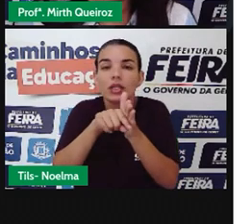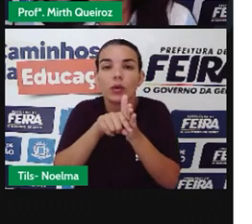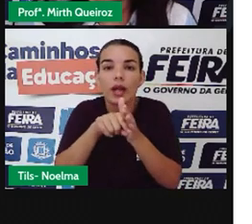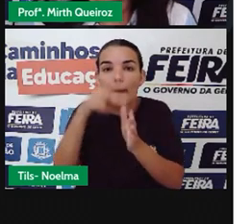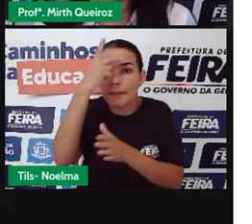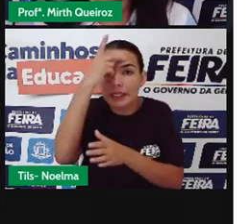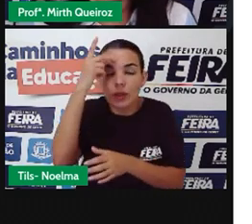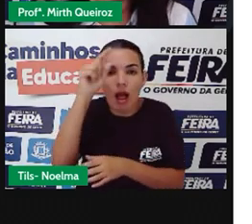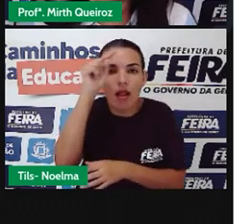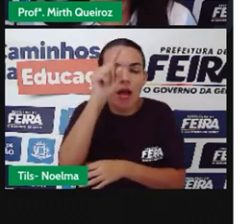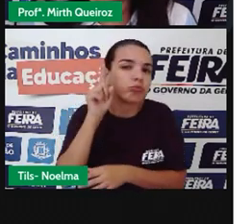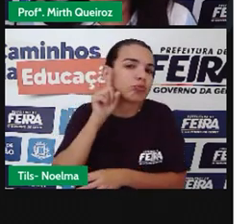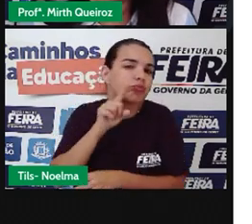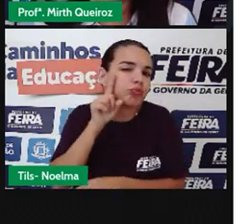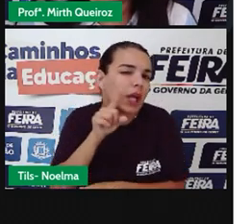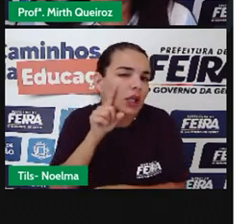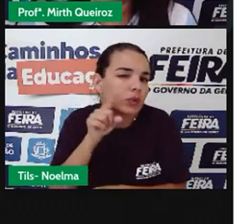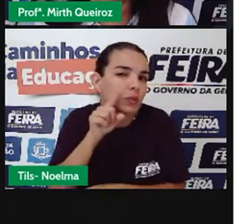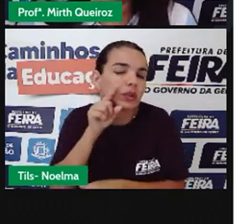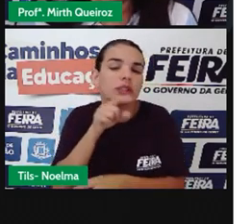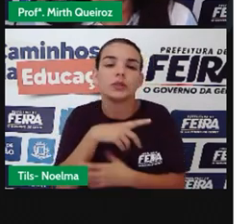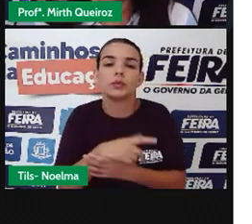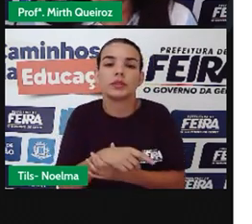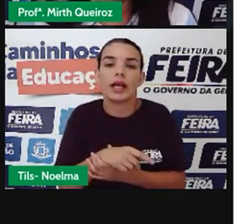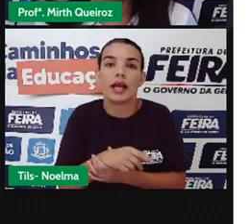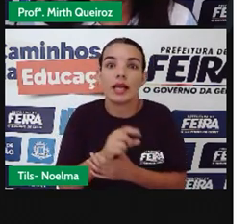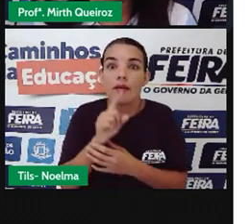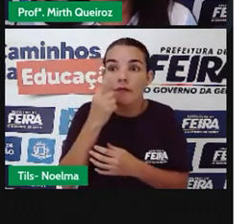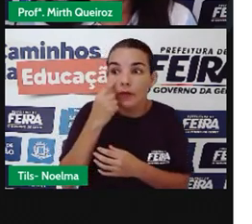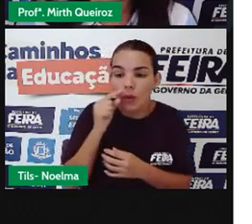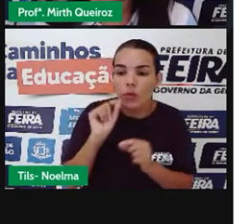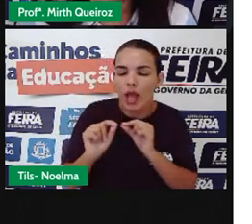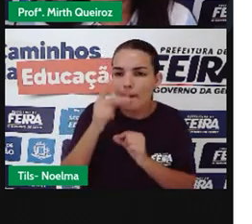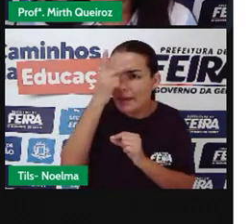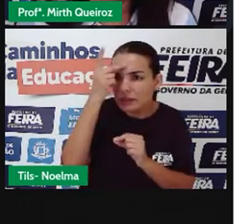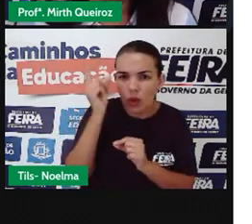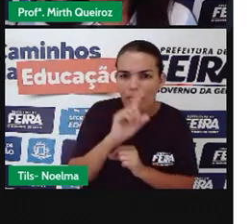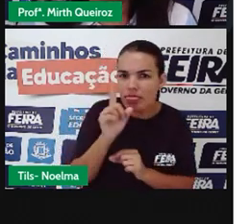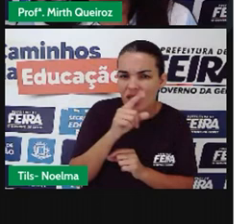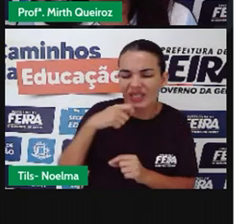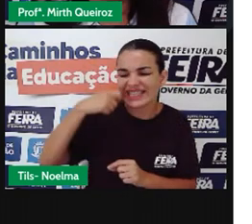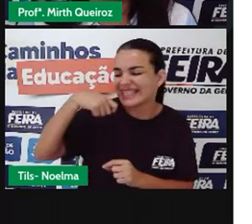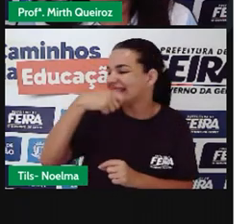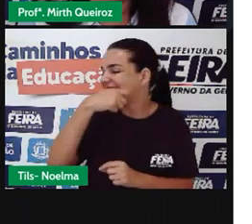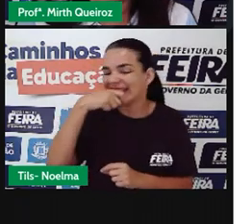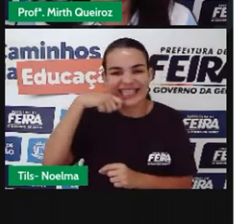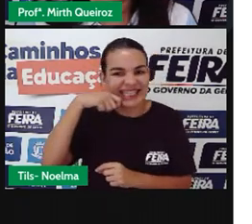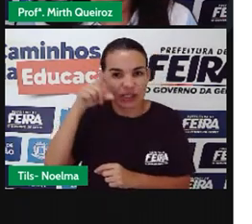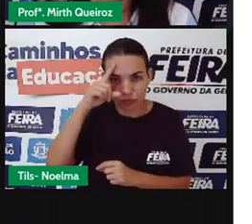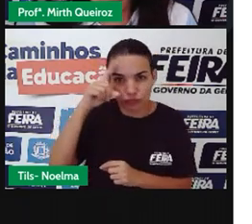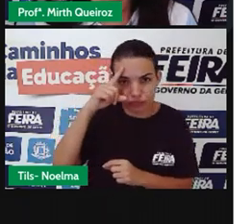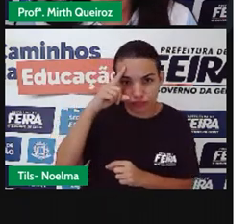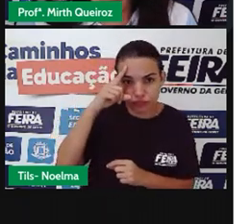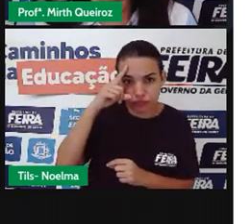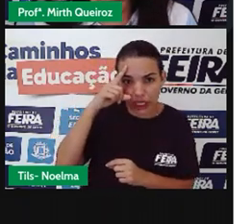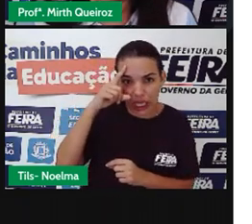York Descobriram que pessoas que não escovam os de constantemente